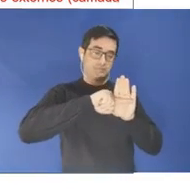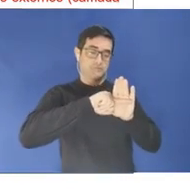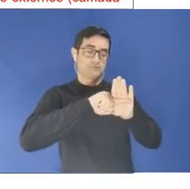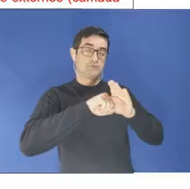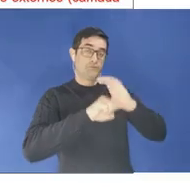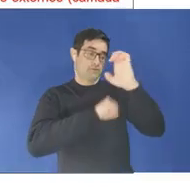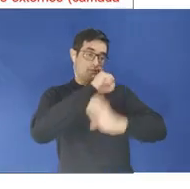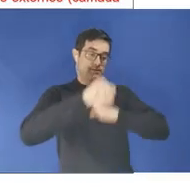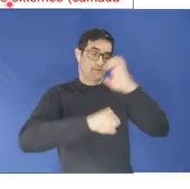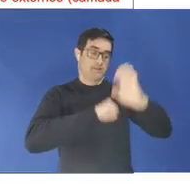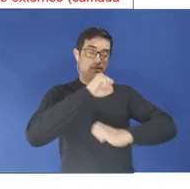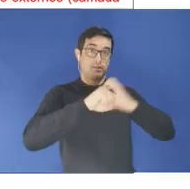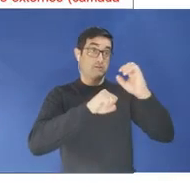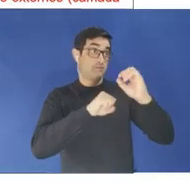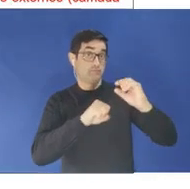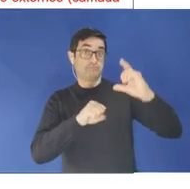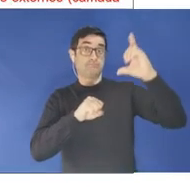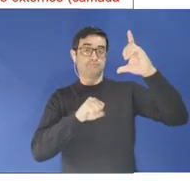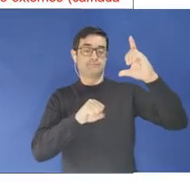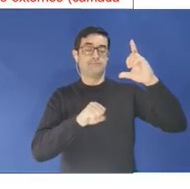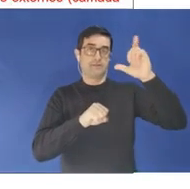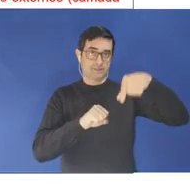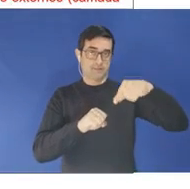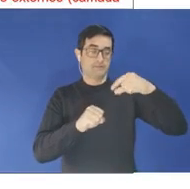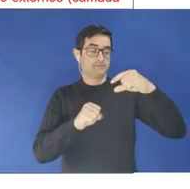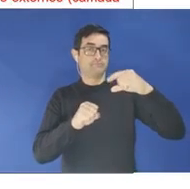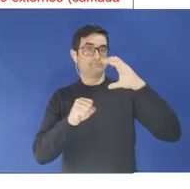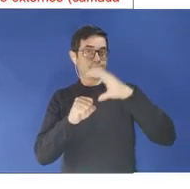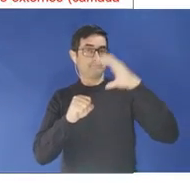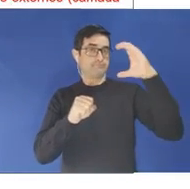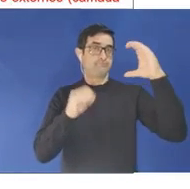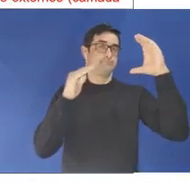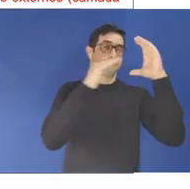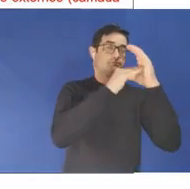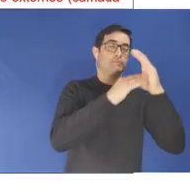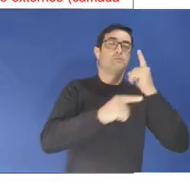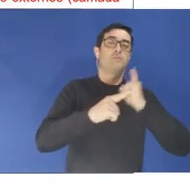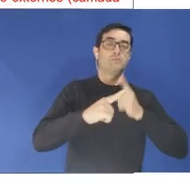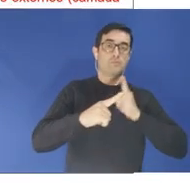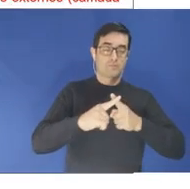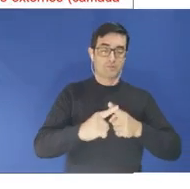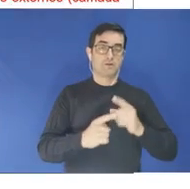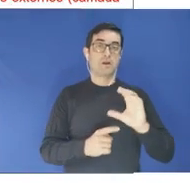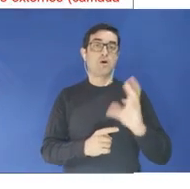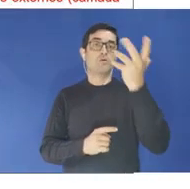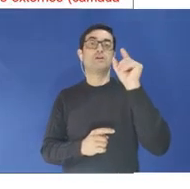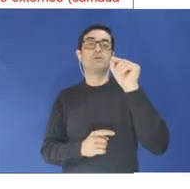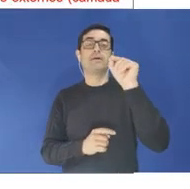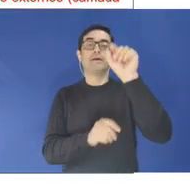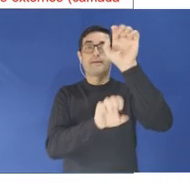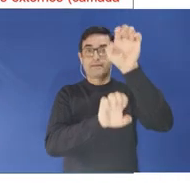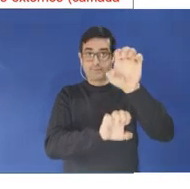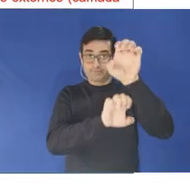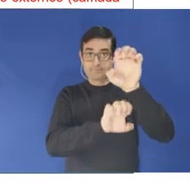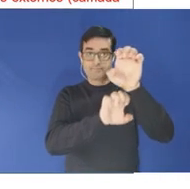a atração dos elétrons mais externos, ou seja, aqueles da camada de valência. E isso se deve ao